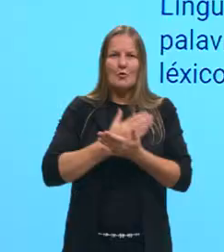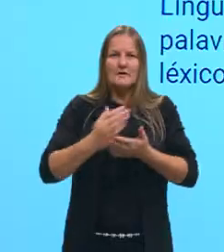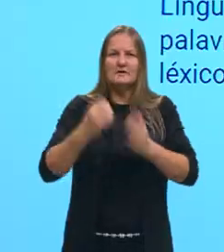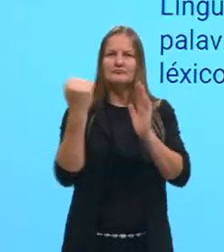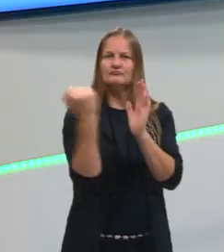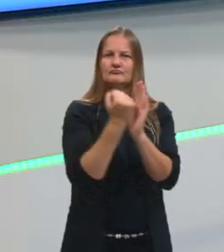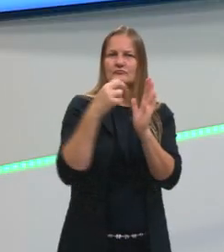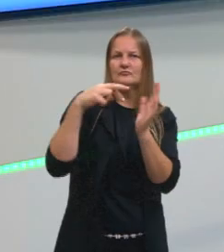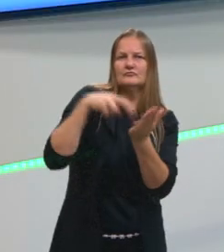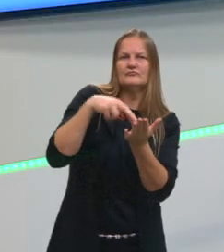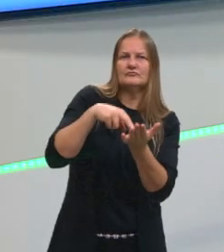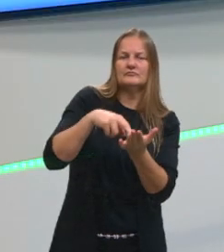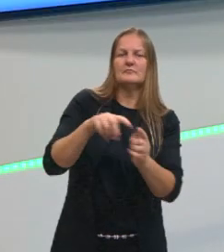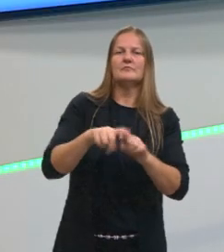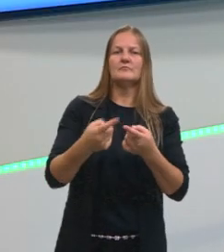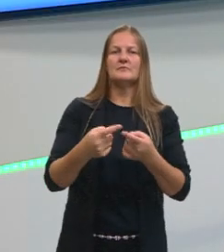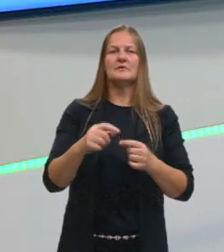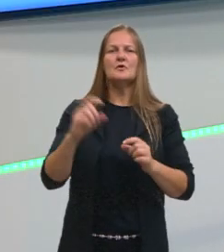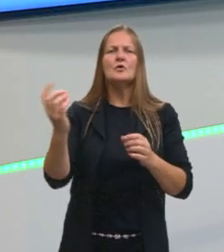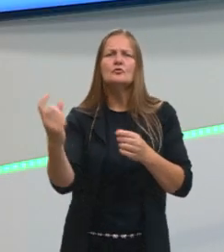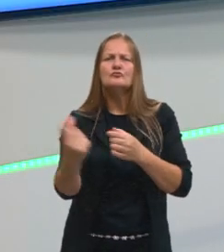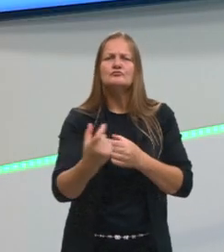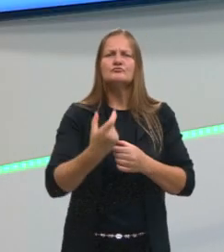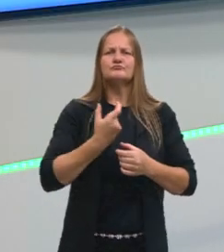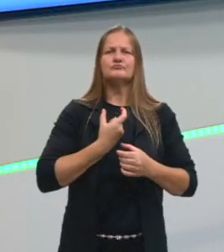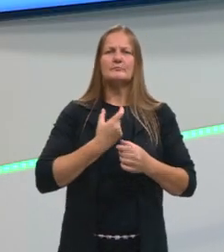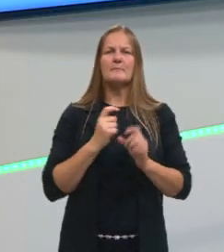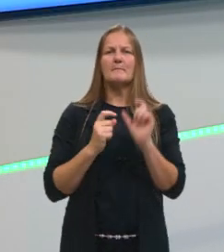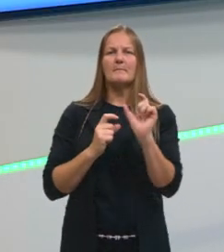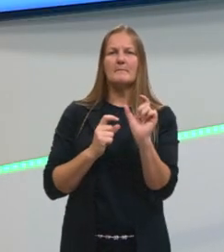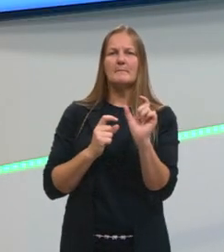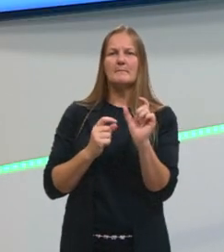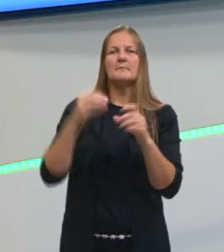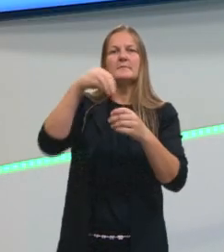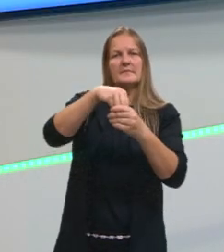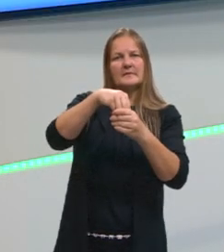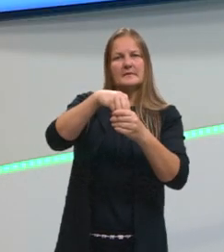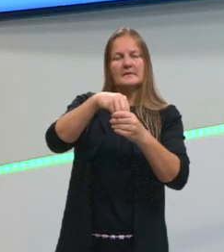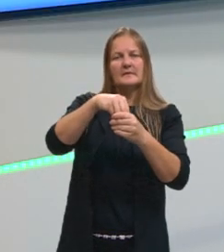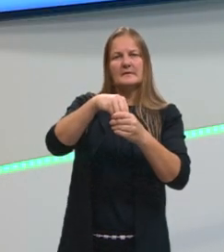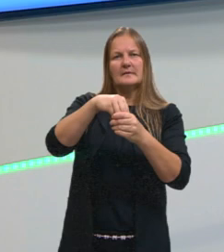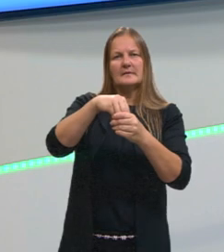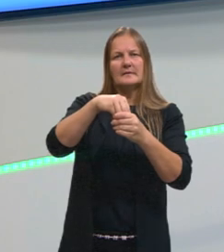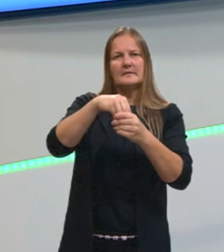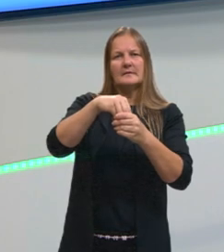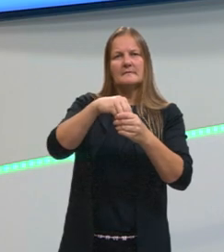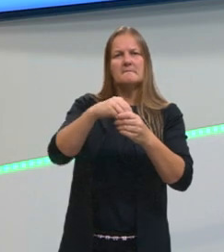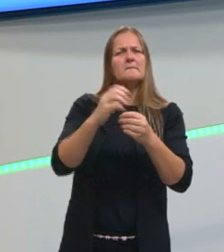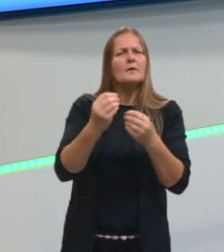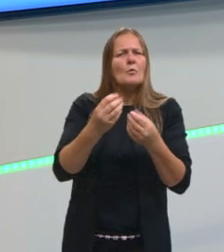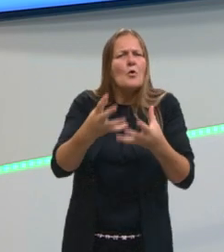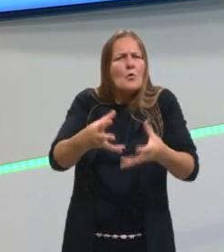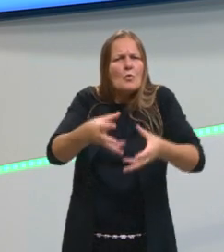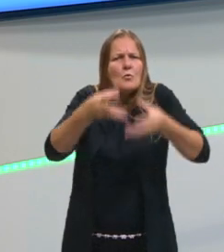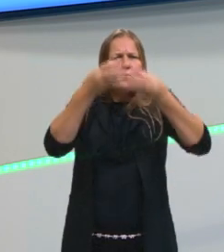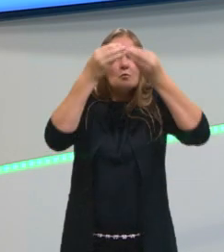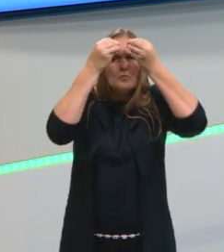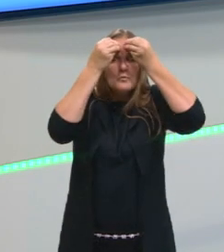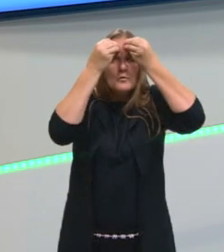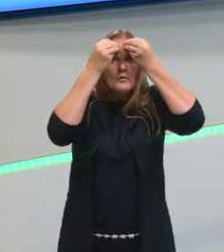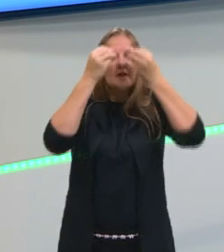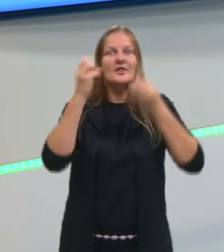registros escritos quando eu momento que foi inserido essa palavra dentro da aquisição da língua